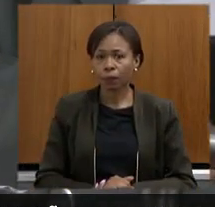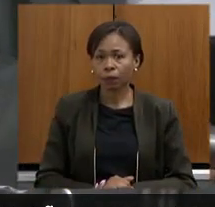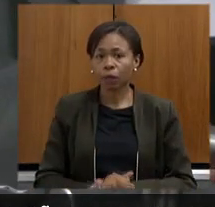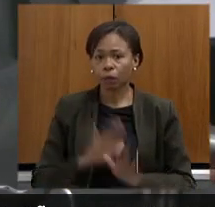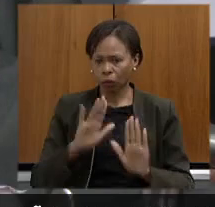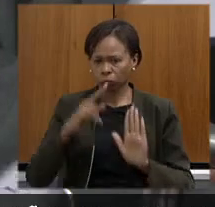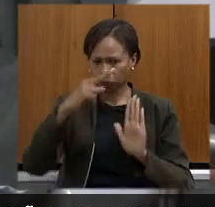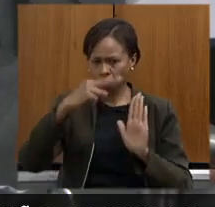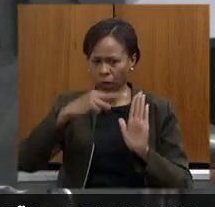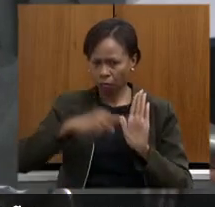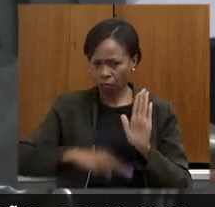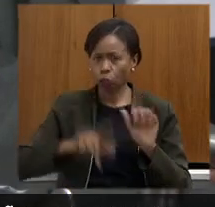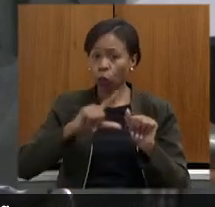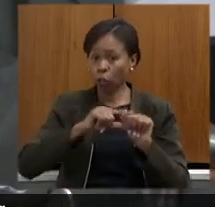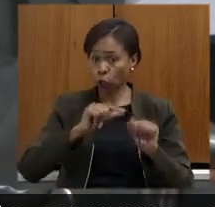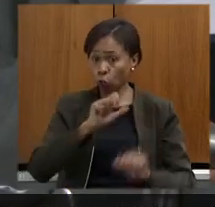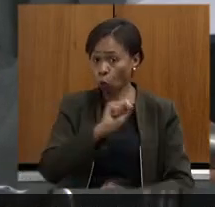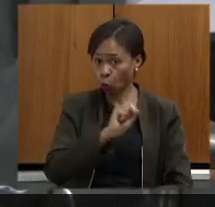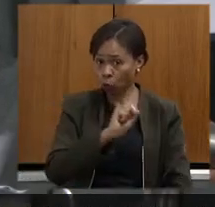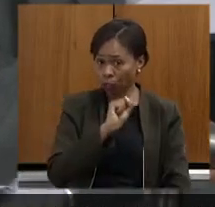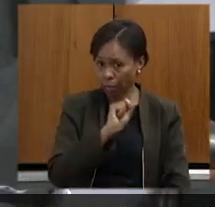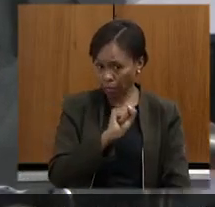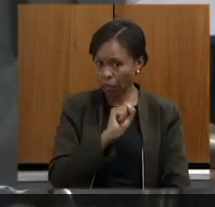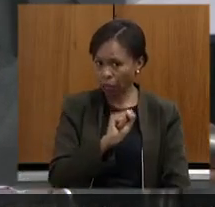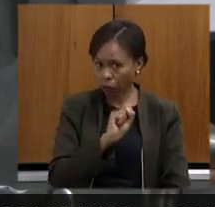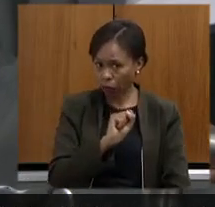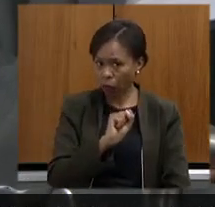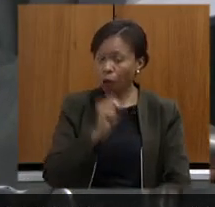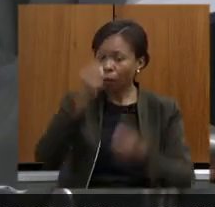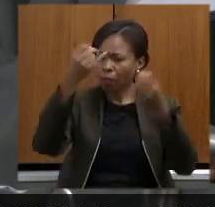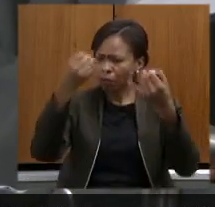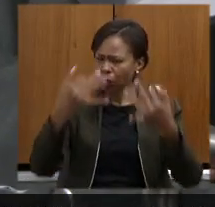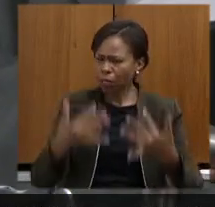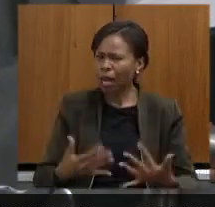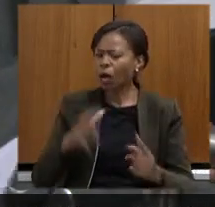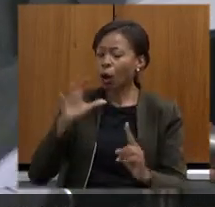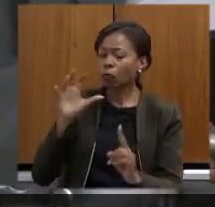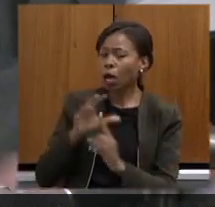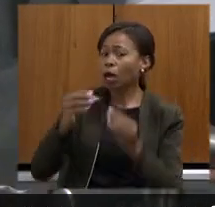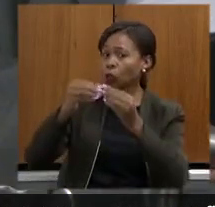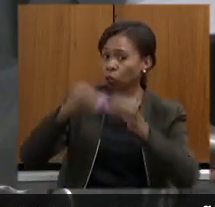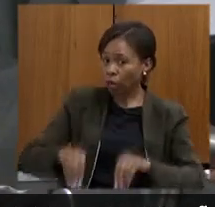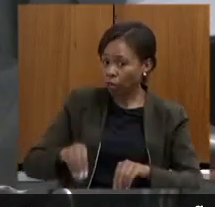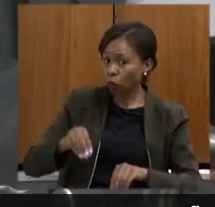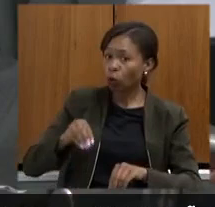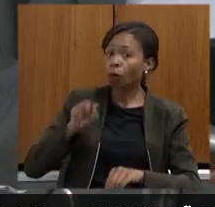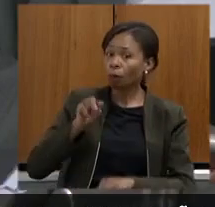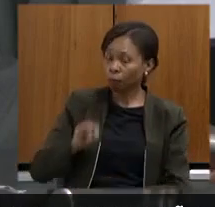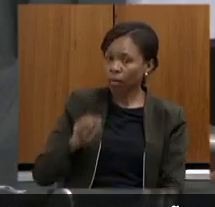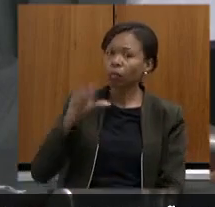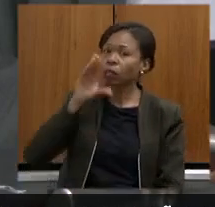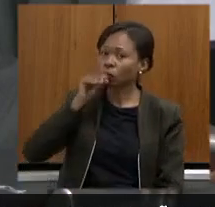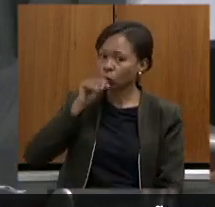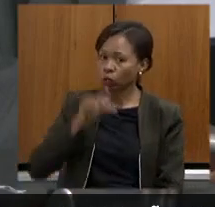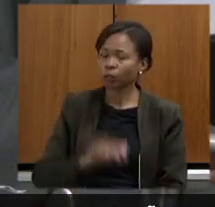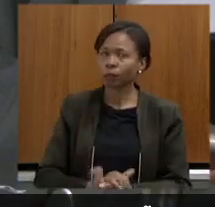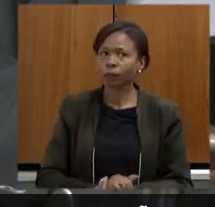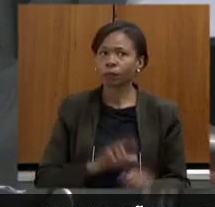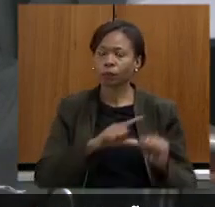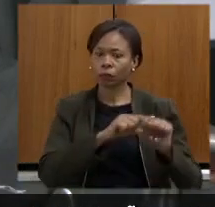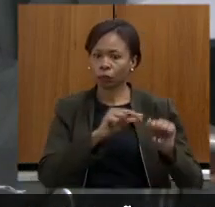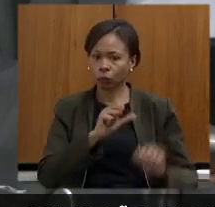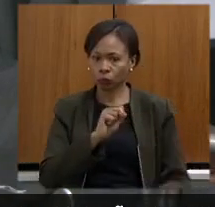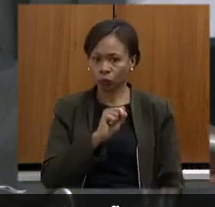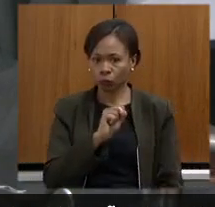leitura do artigo 8º Porque aqui nós estamos querendo esclarecer e para os nossos servidores do artigo